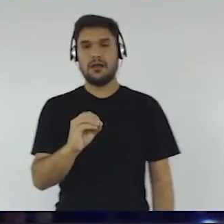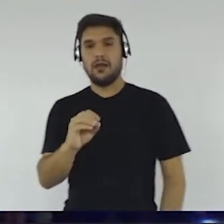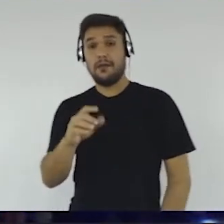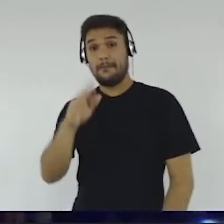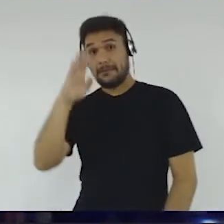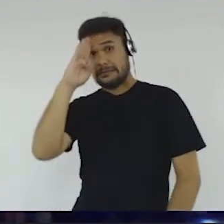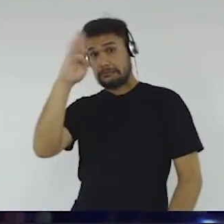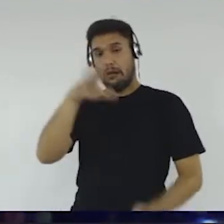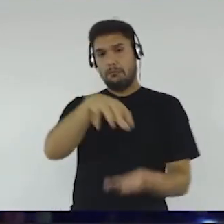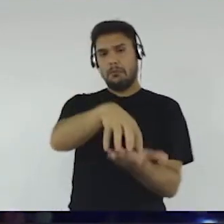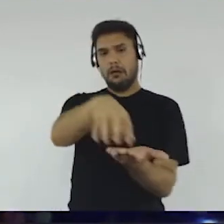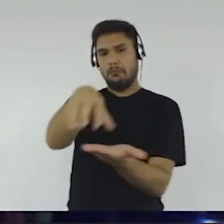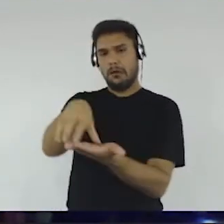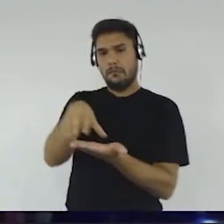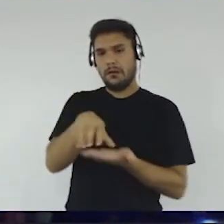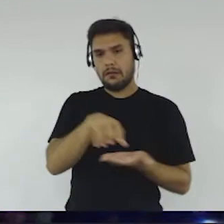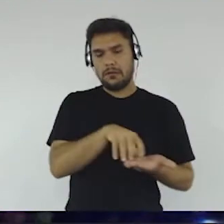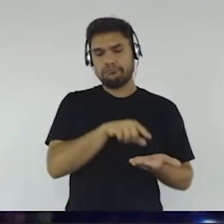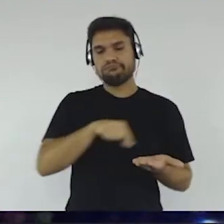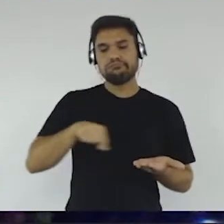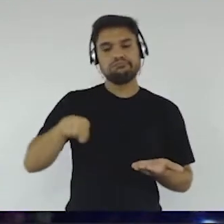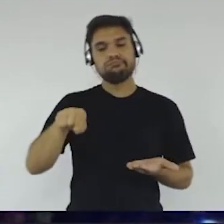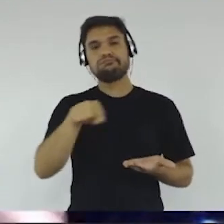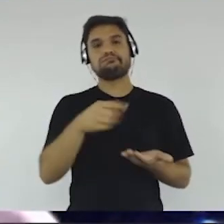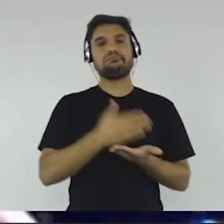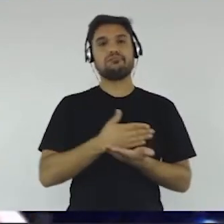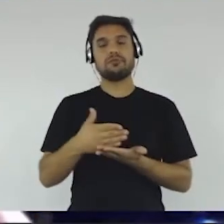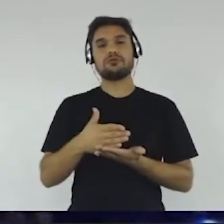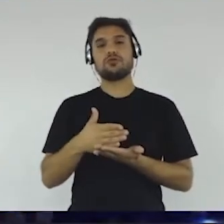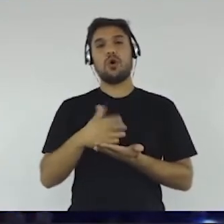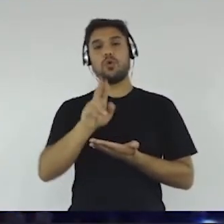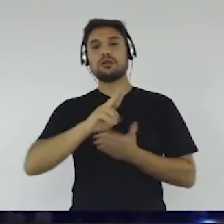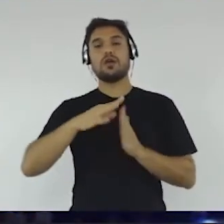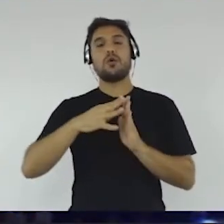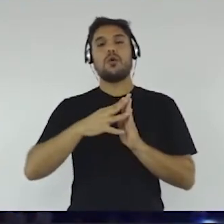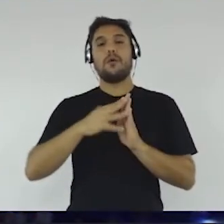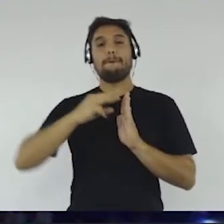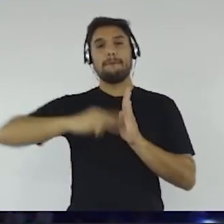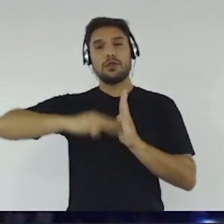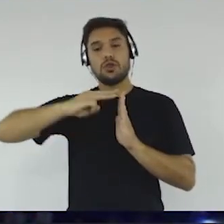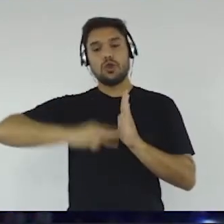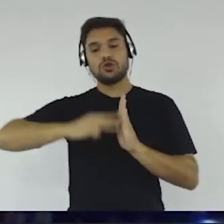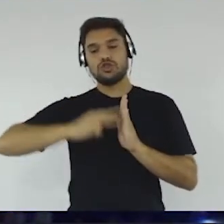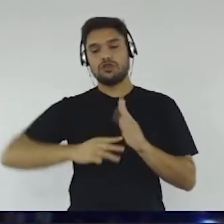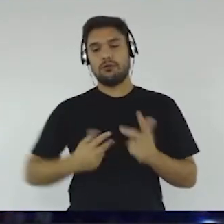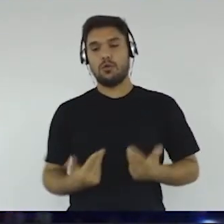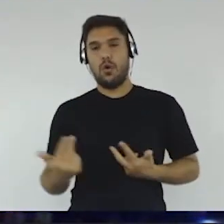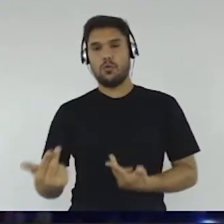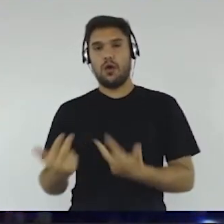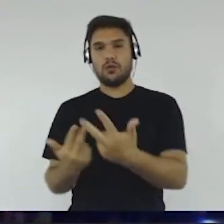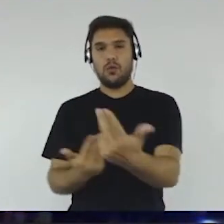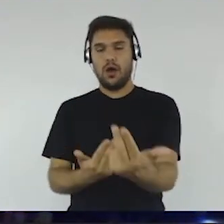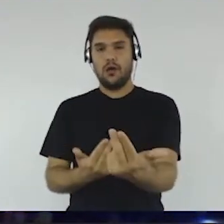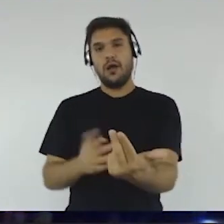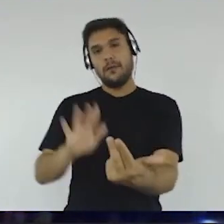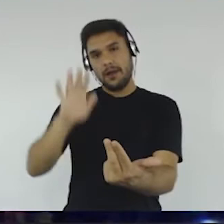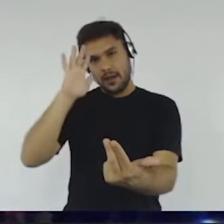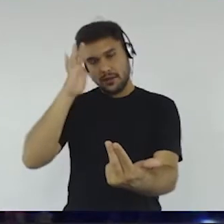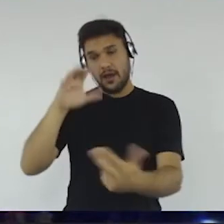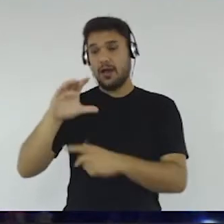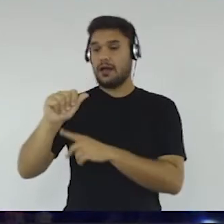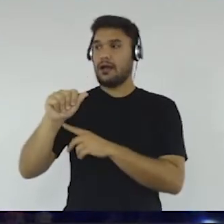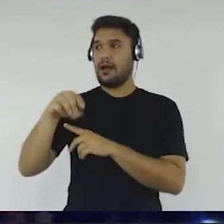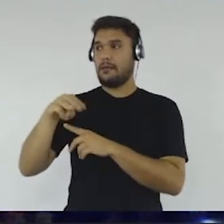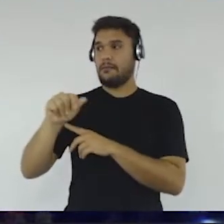câmaras do Brasil acabaram adotando procedimentos bastante similares por meio de resoluções. Também a